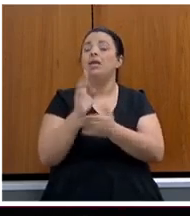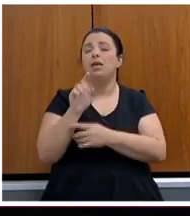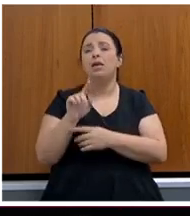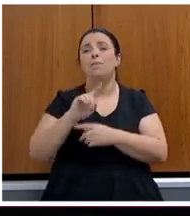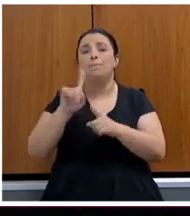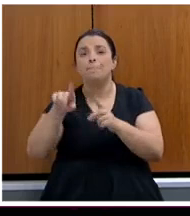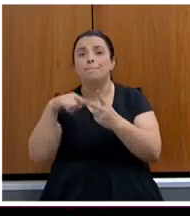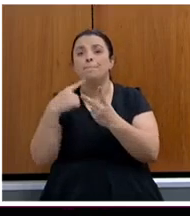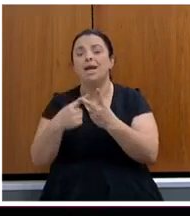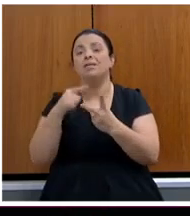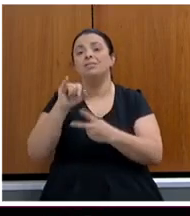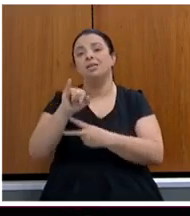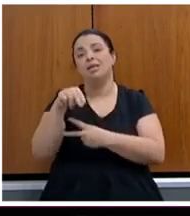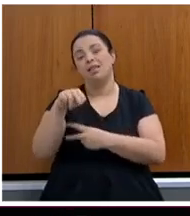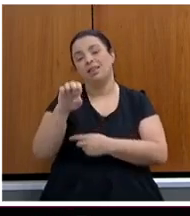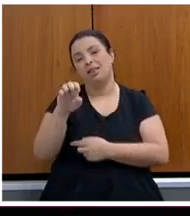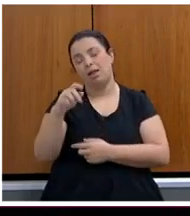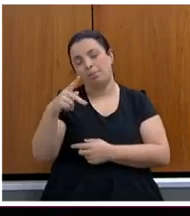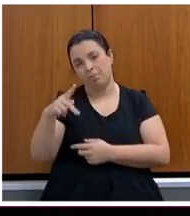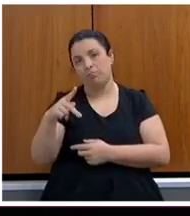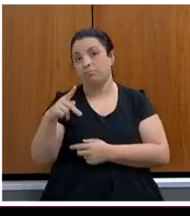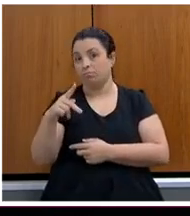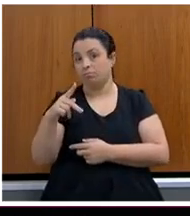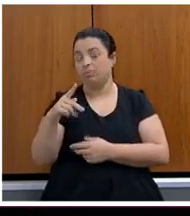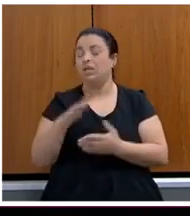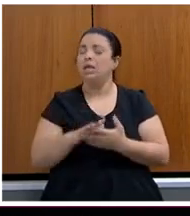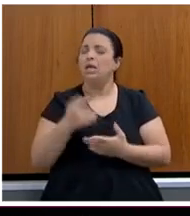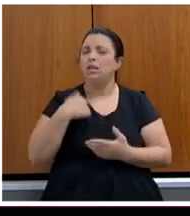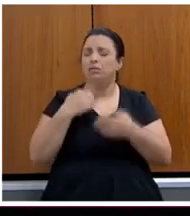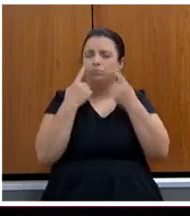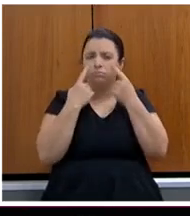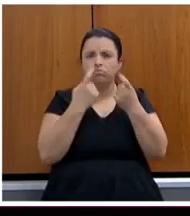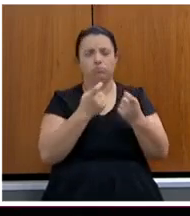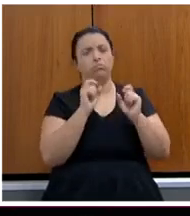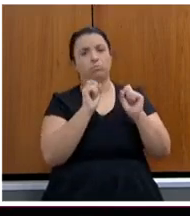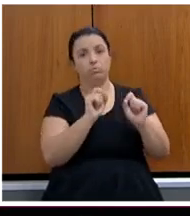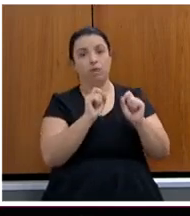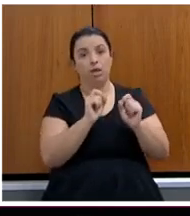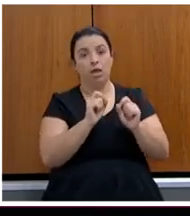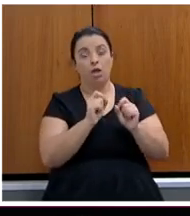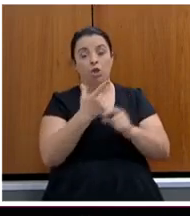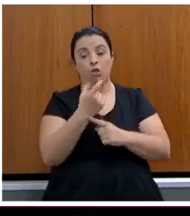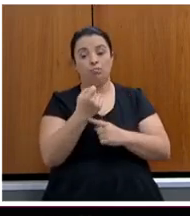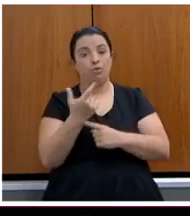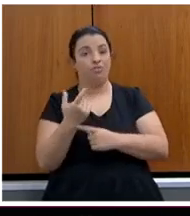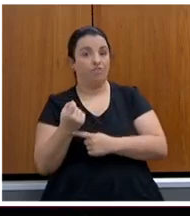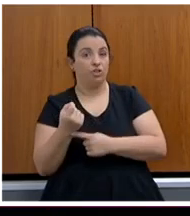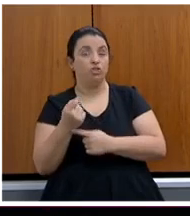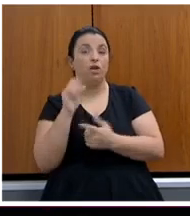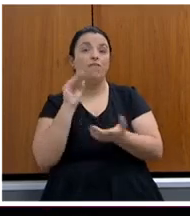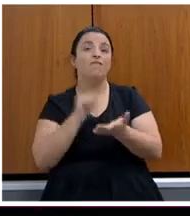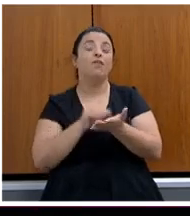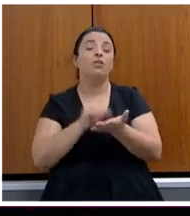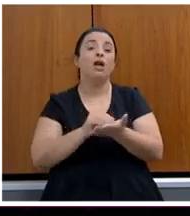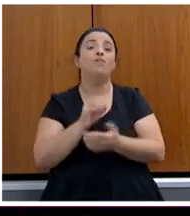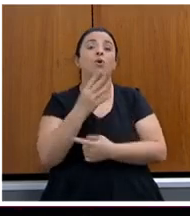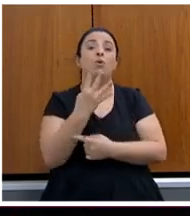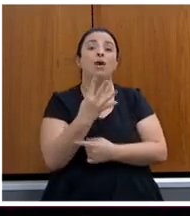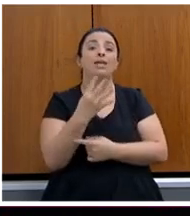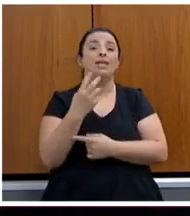à educação integral que até o final de dois mil gente portanto faltavam 46